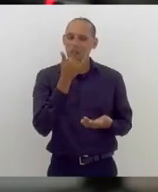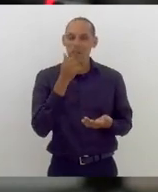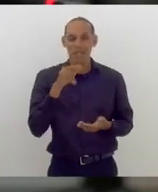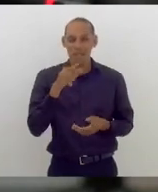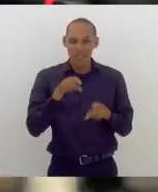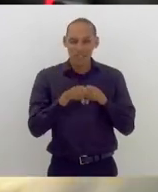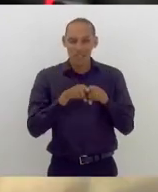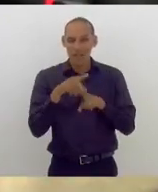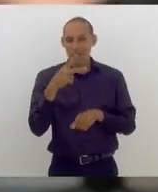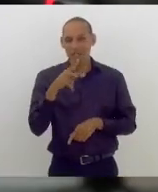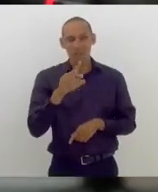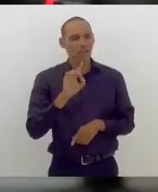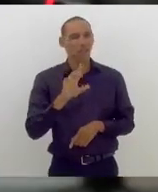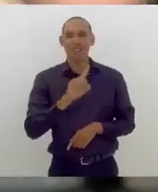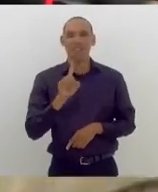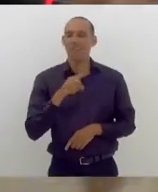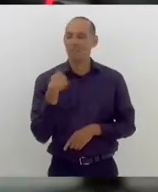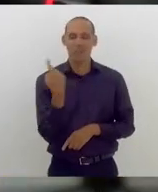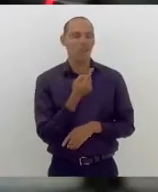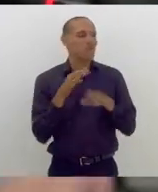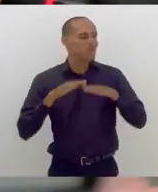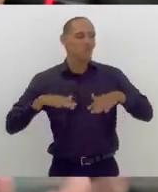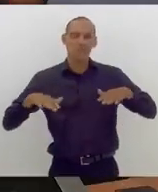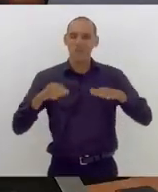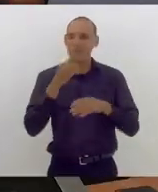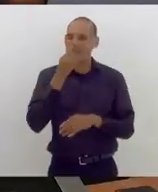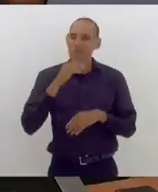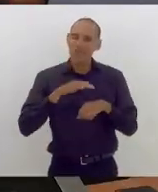irmão, ele é irmão de todos nós. Boa noite.